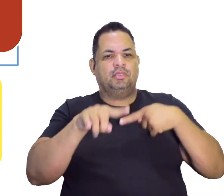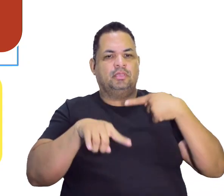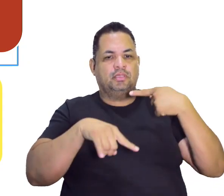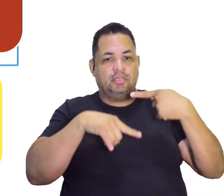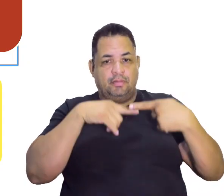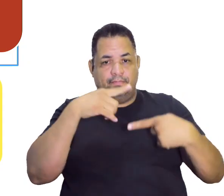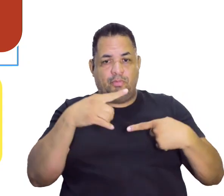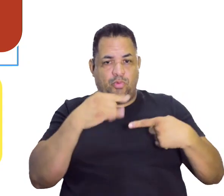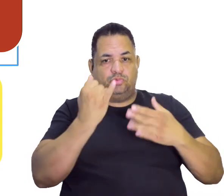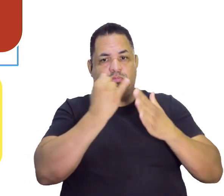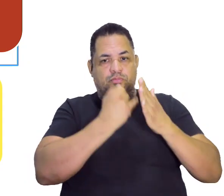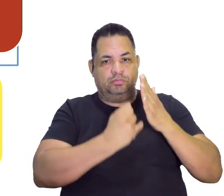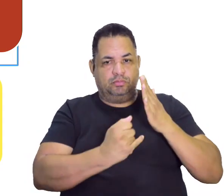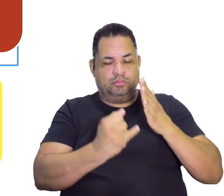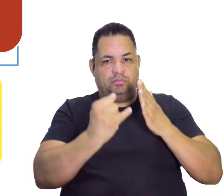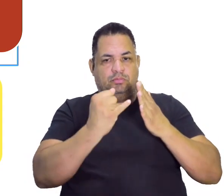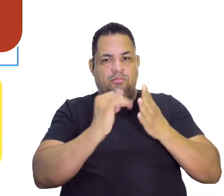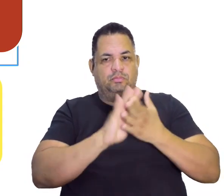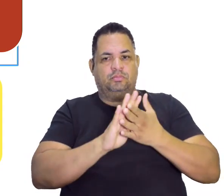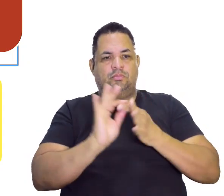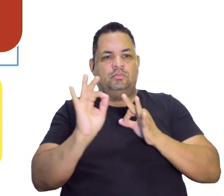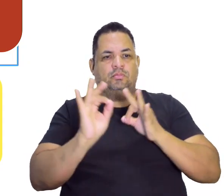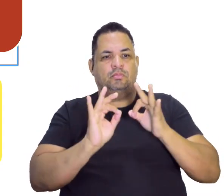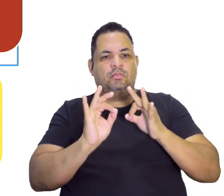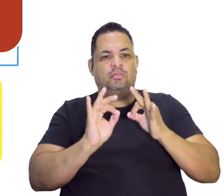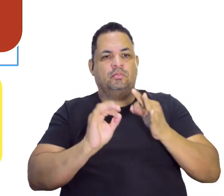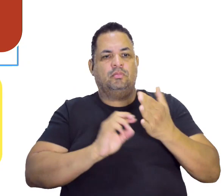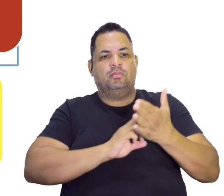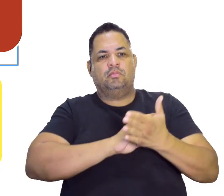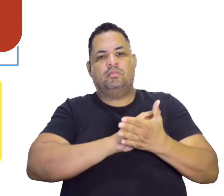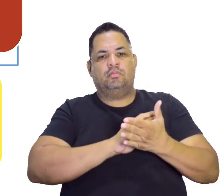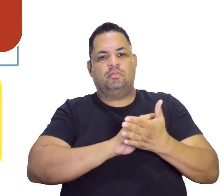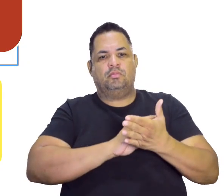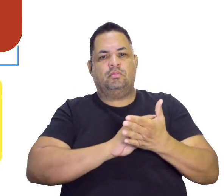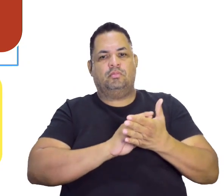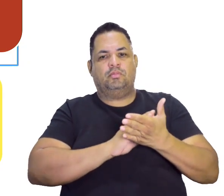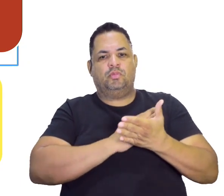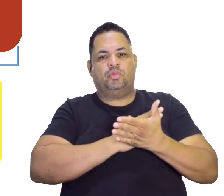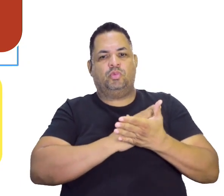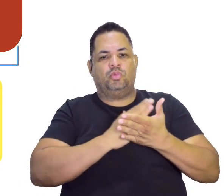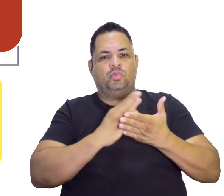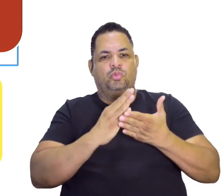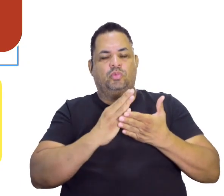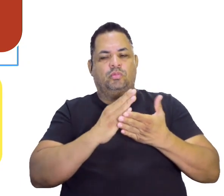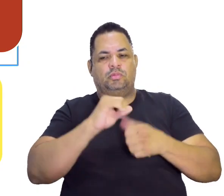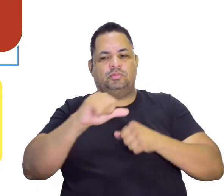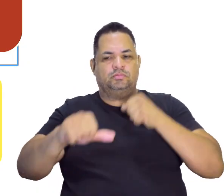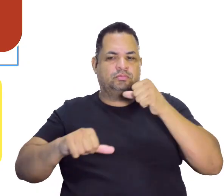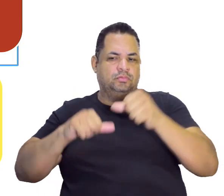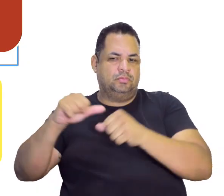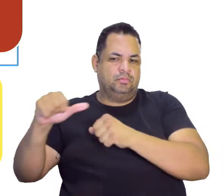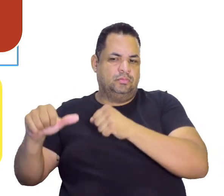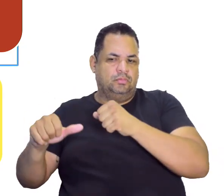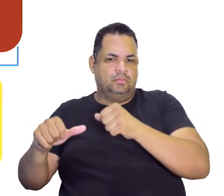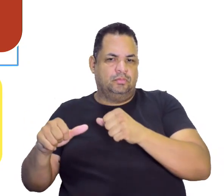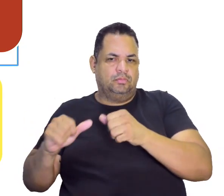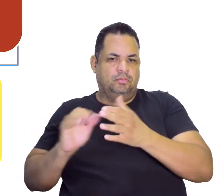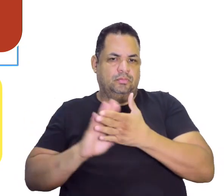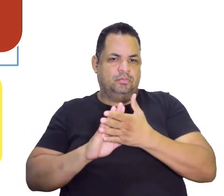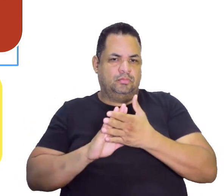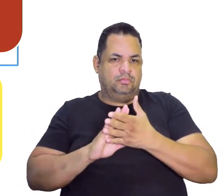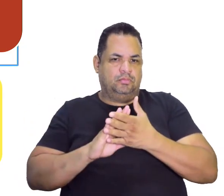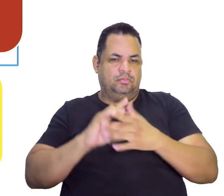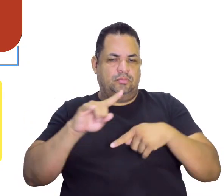abordagem. Aí vem o pós-impressionismo, que são o início, o começo das mudanças. Então,